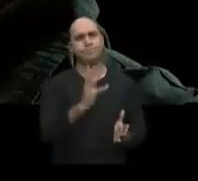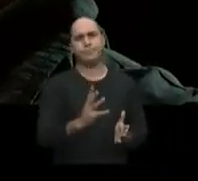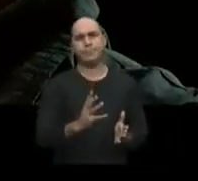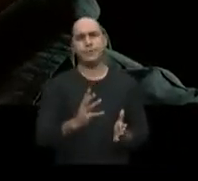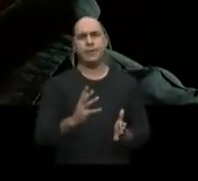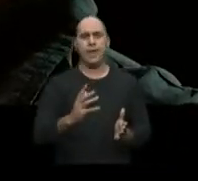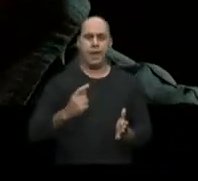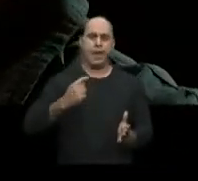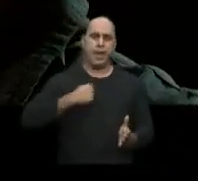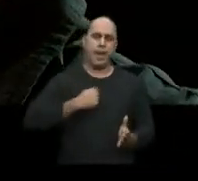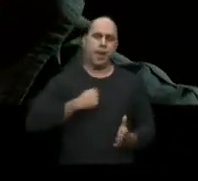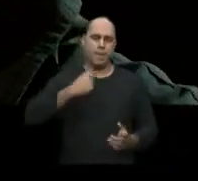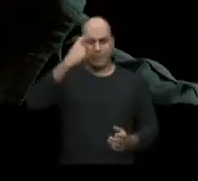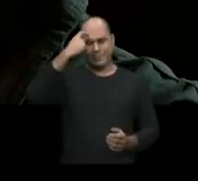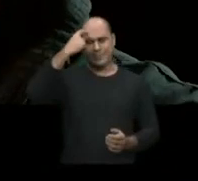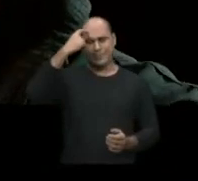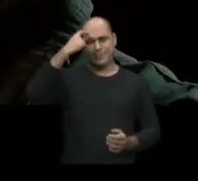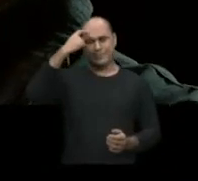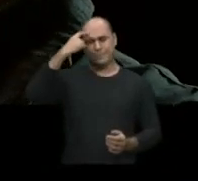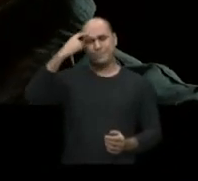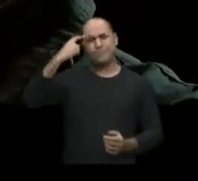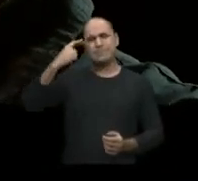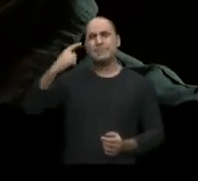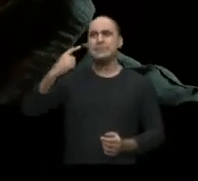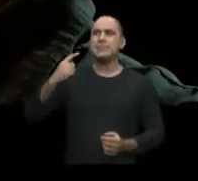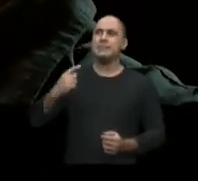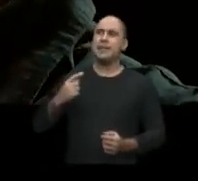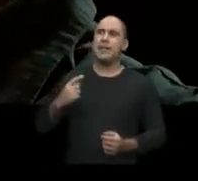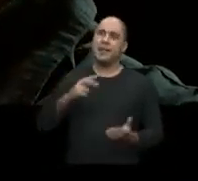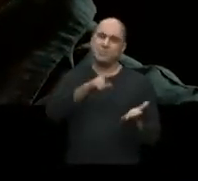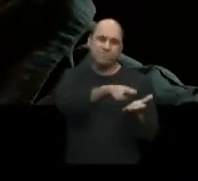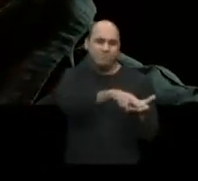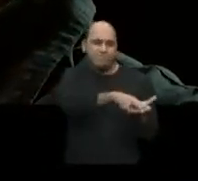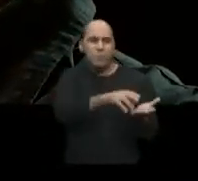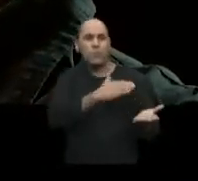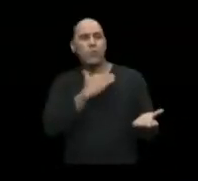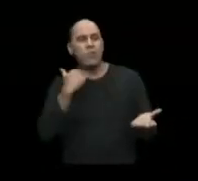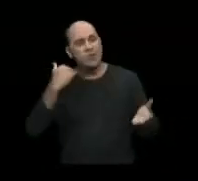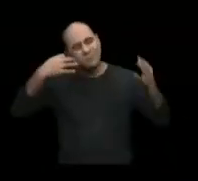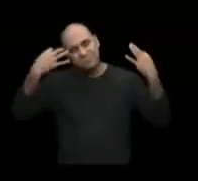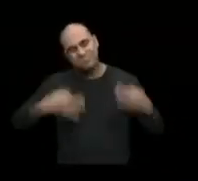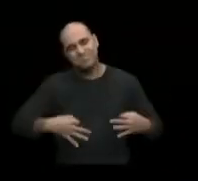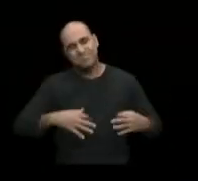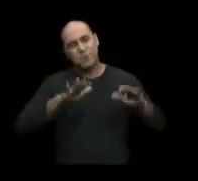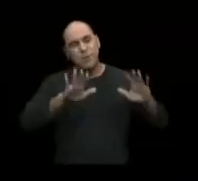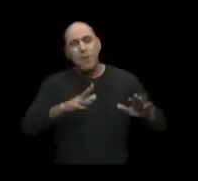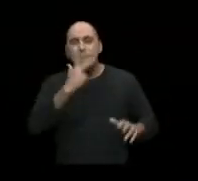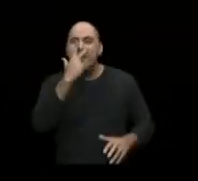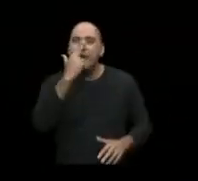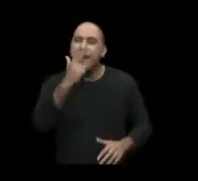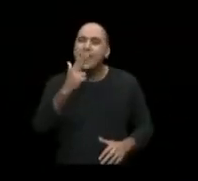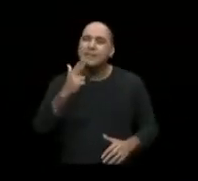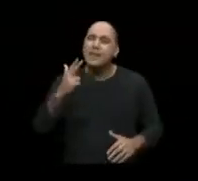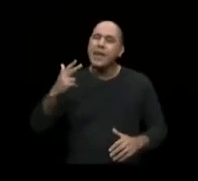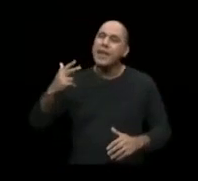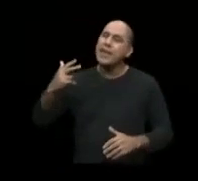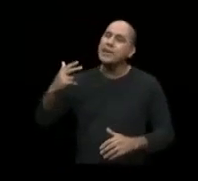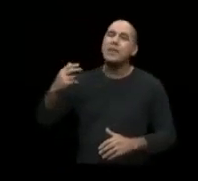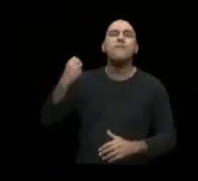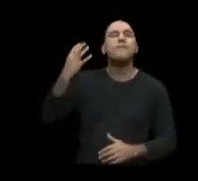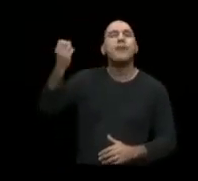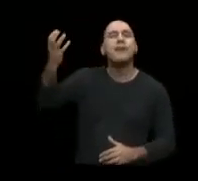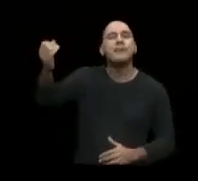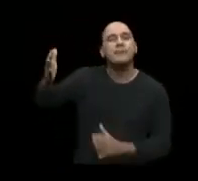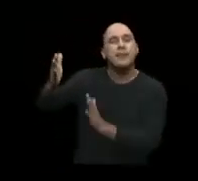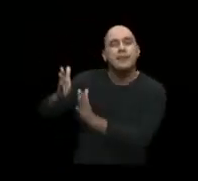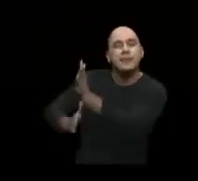eu ia buscar ele no colégio, a gente almejava o encontro. Ele está vindo para casa. Ele vai voltar para casa hoje, esse final de